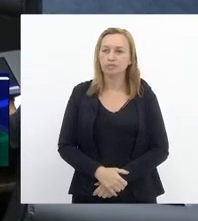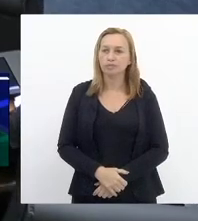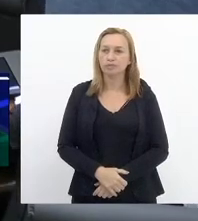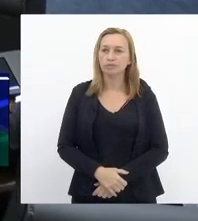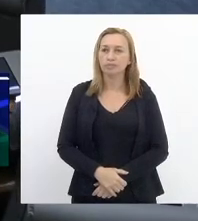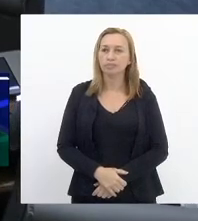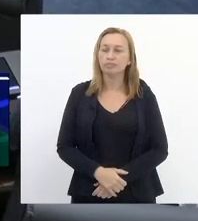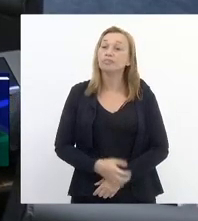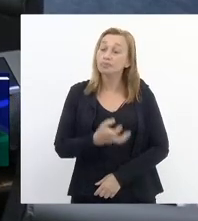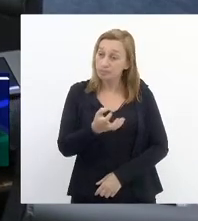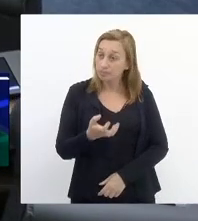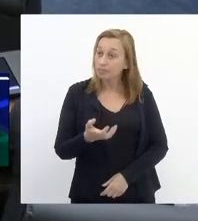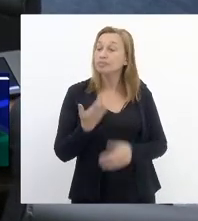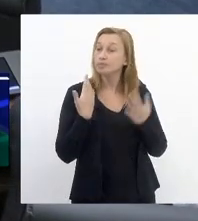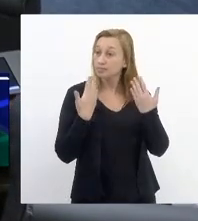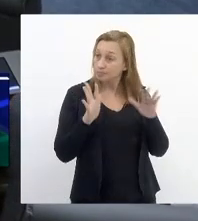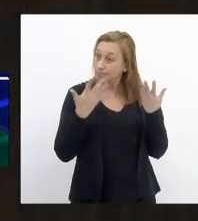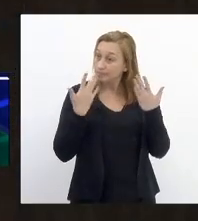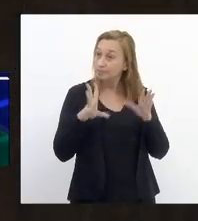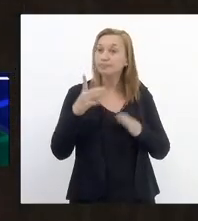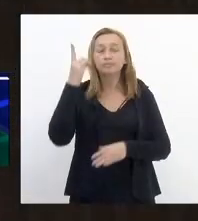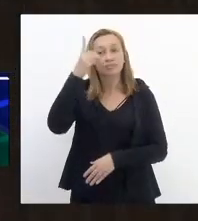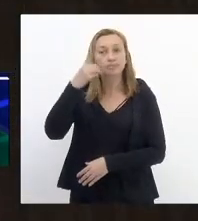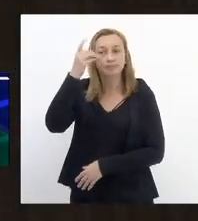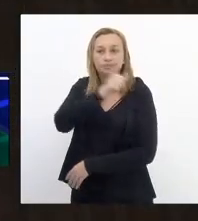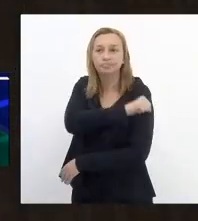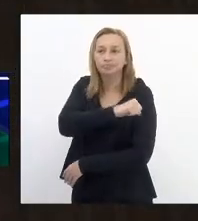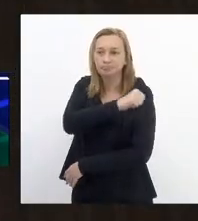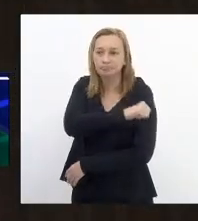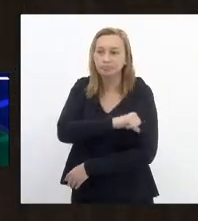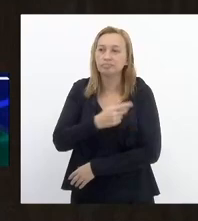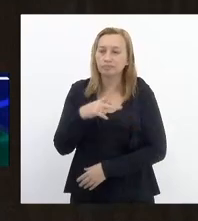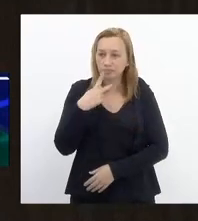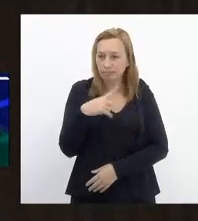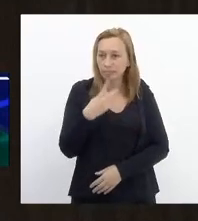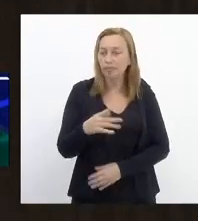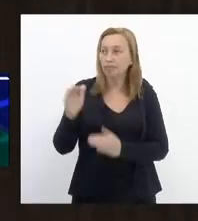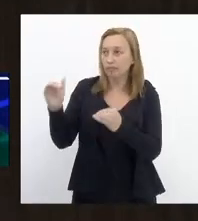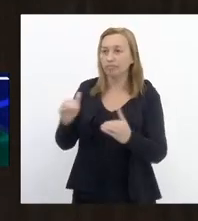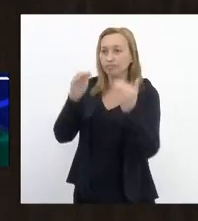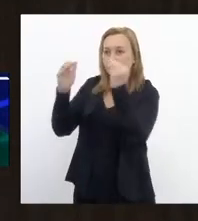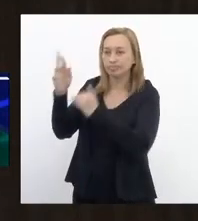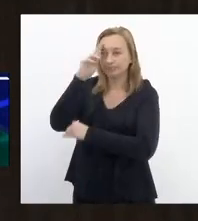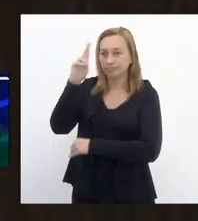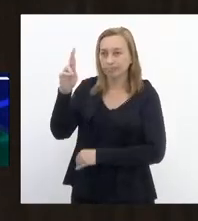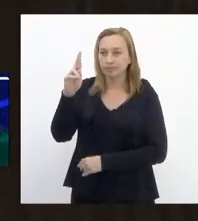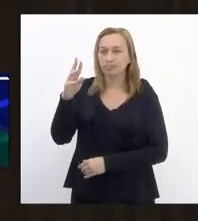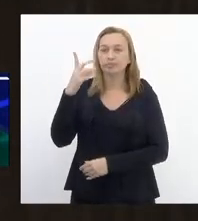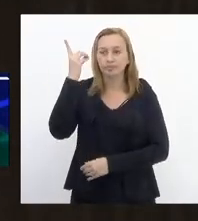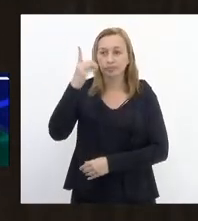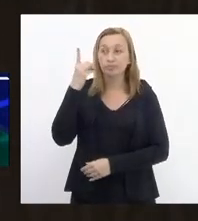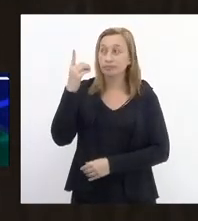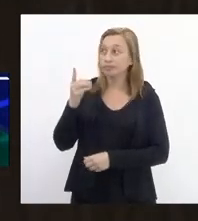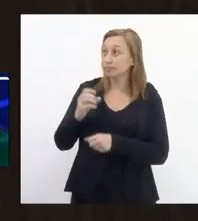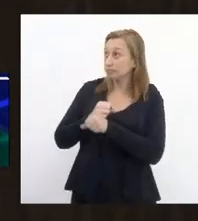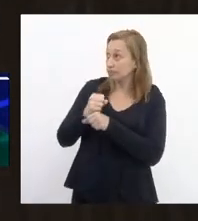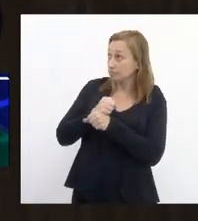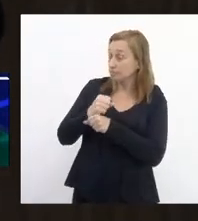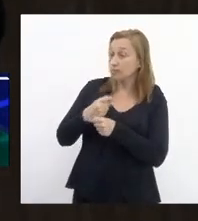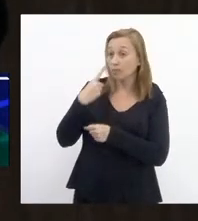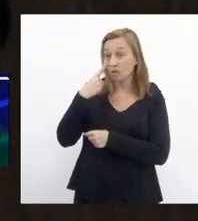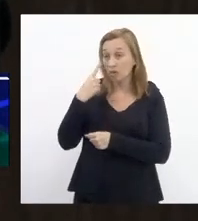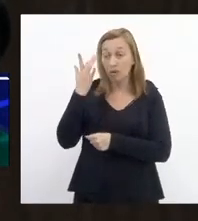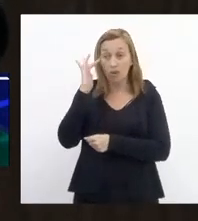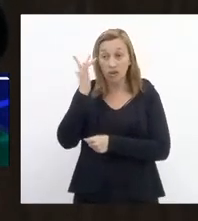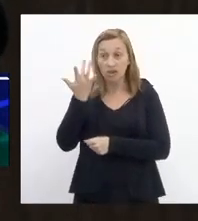Eu quero cumprimentar a deputada enfermeira Rejane, dizer a Vossa Excelência que durante muito tempo eu achei que a questão da